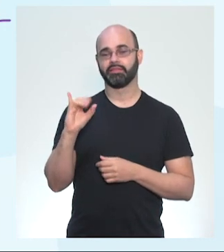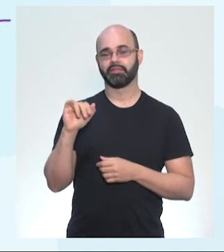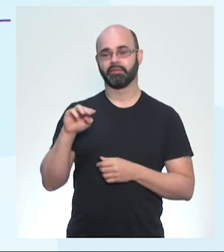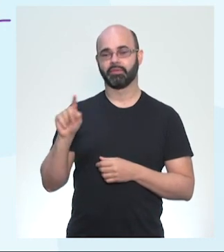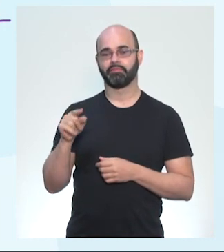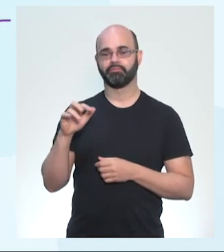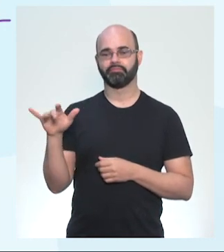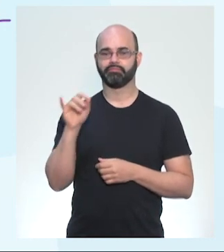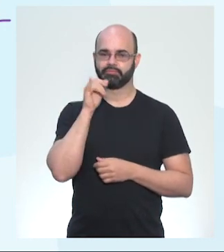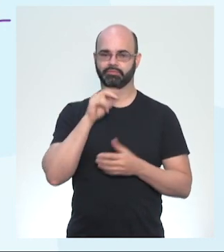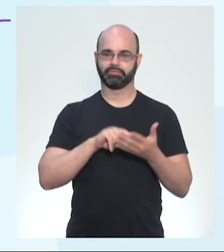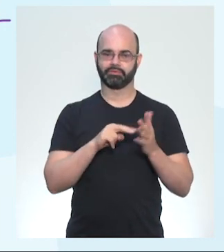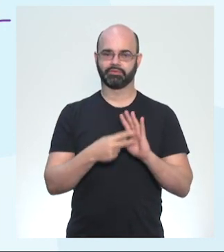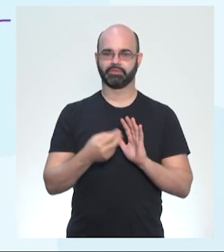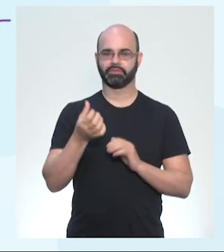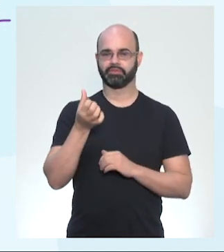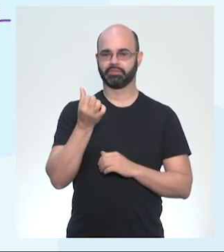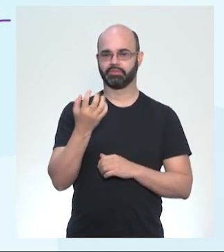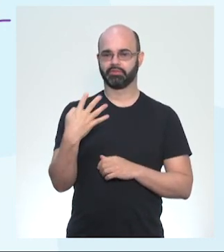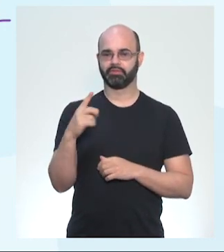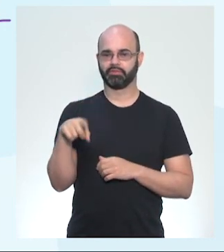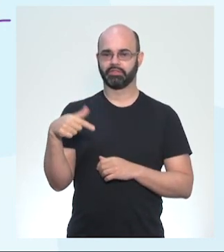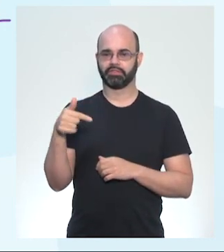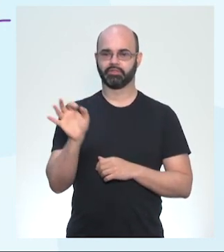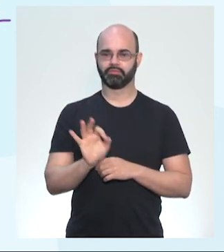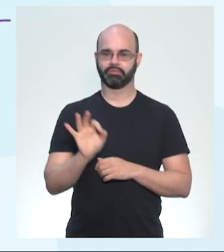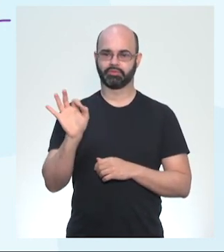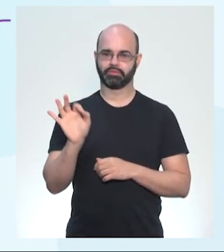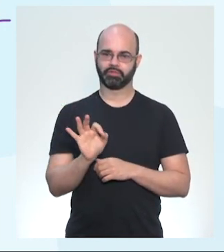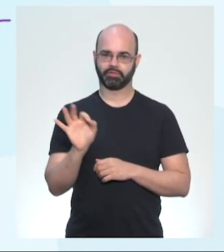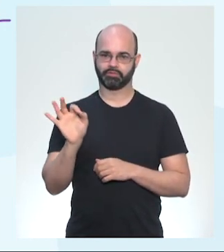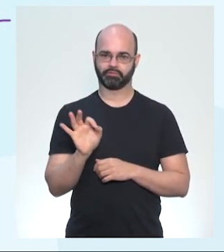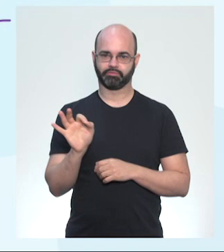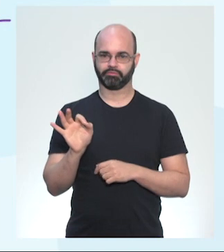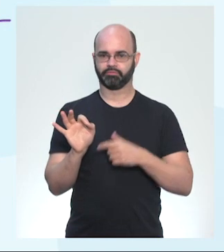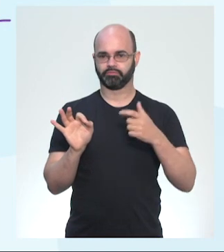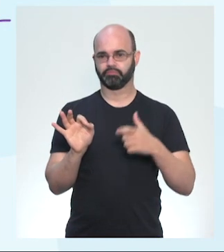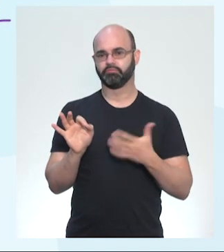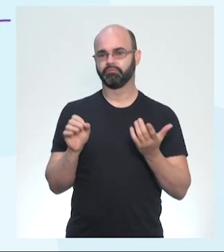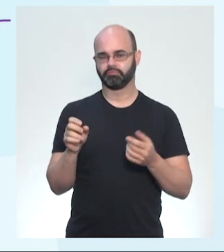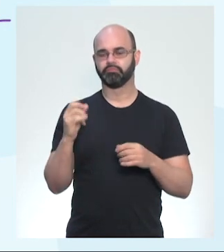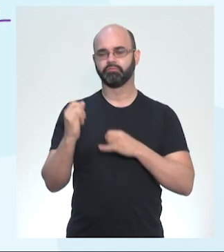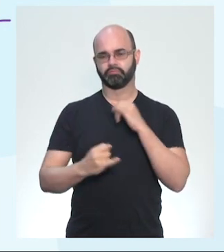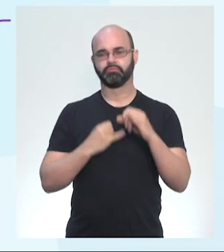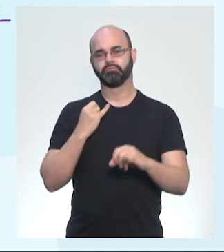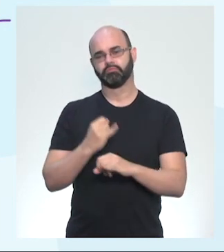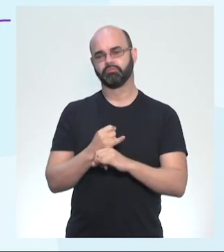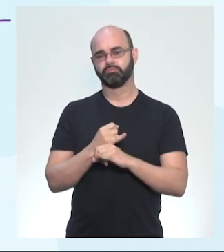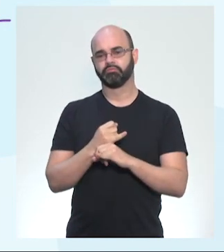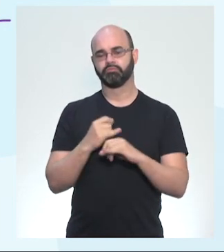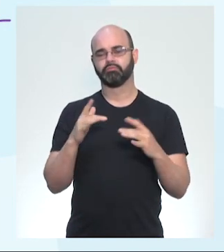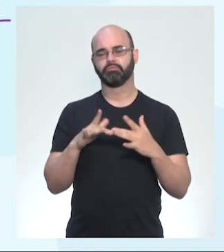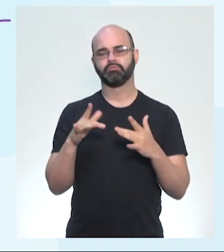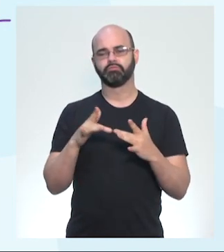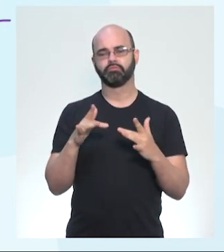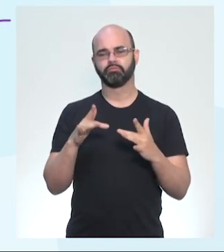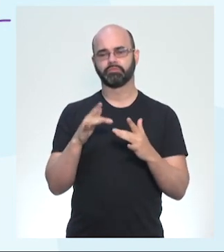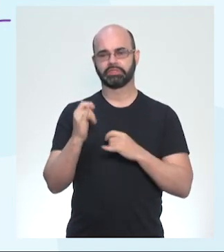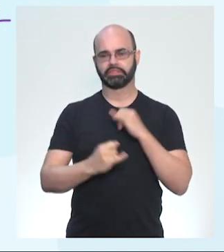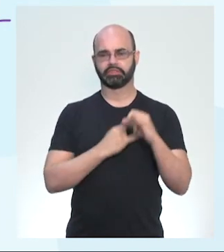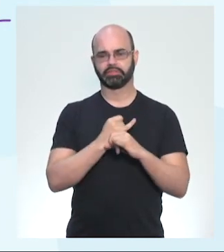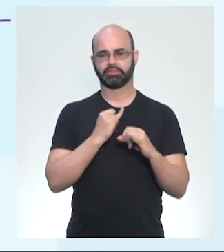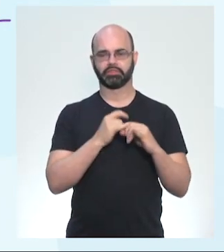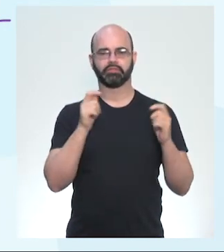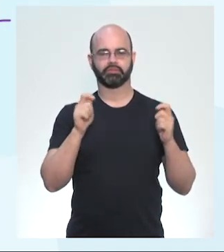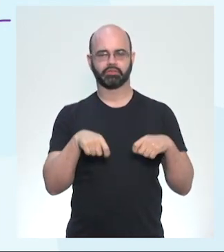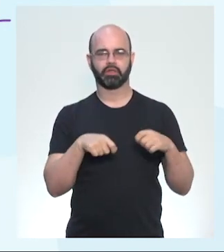seja, 64,7% da população de um determinado país tem acesso à internet. O que a gente quer de vocês? Que vocês escrevam esses